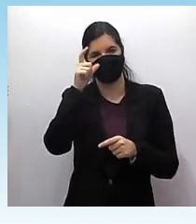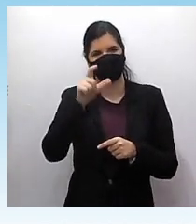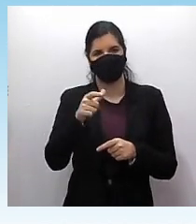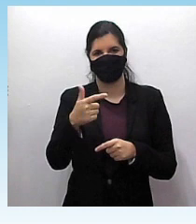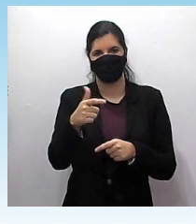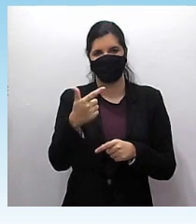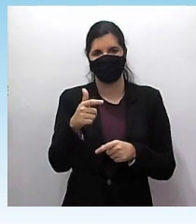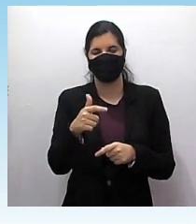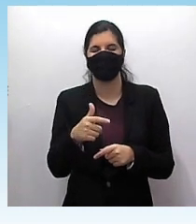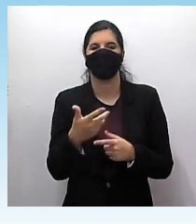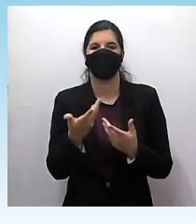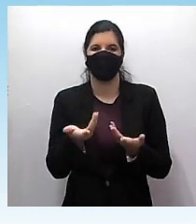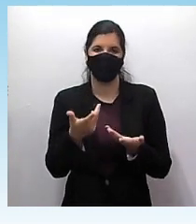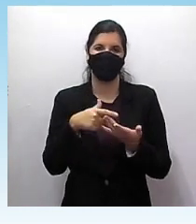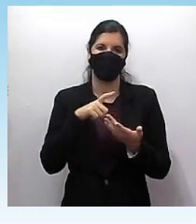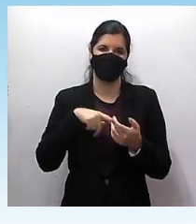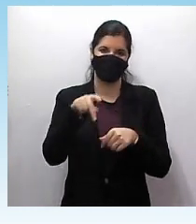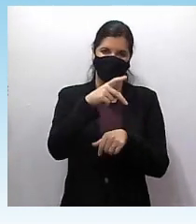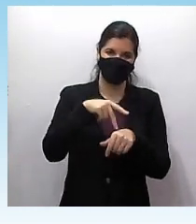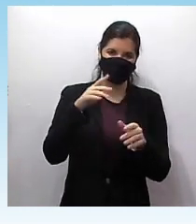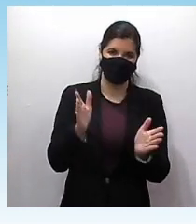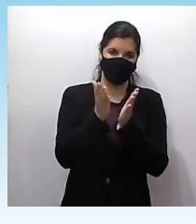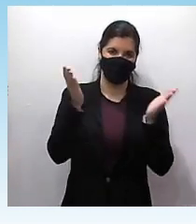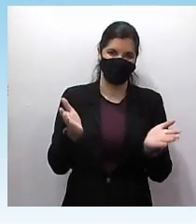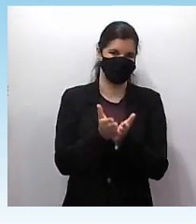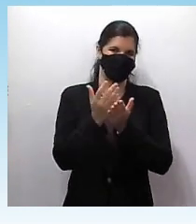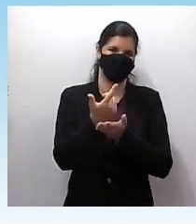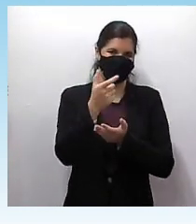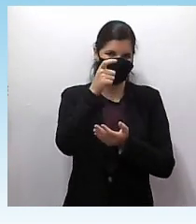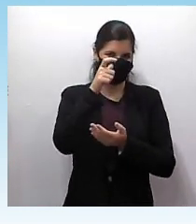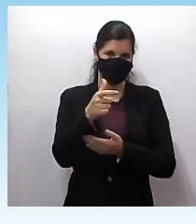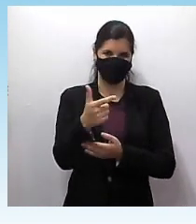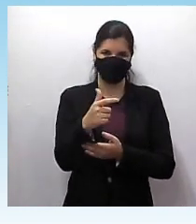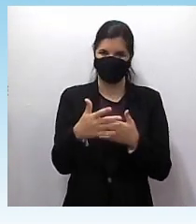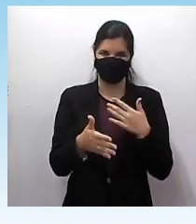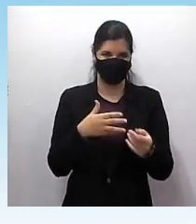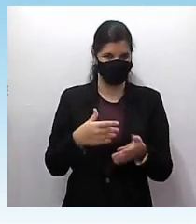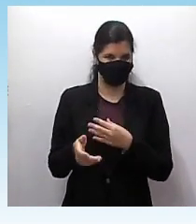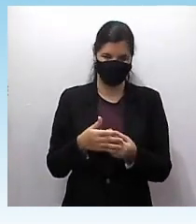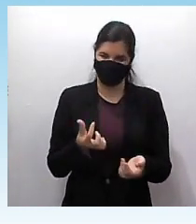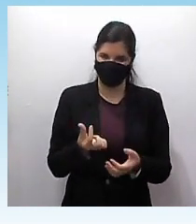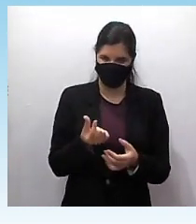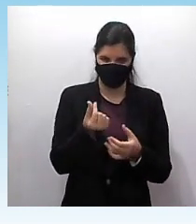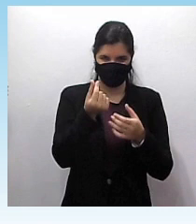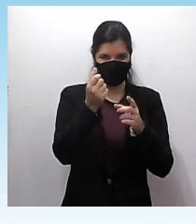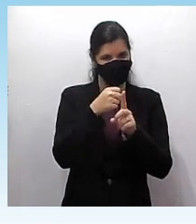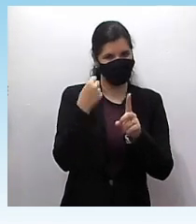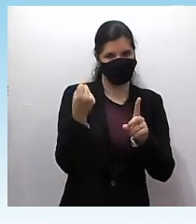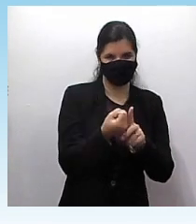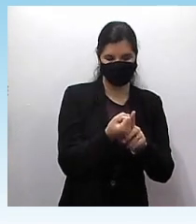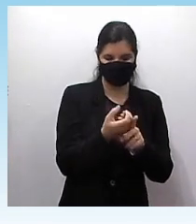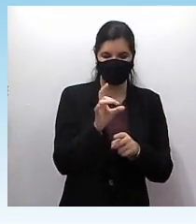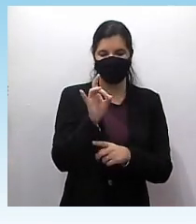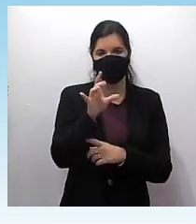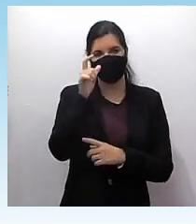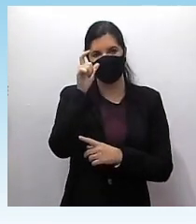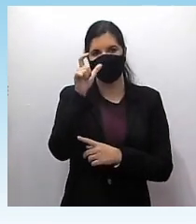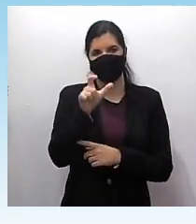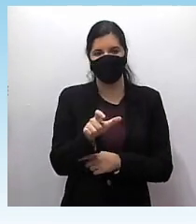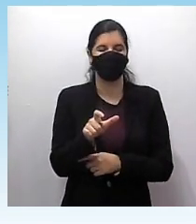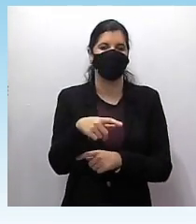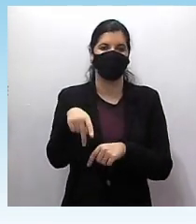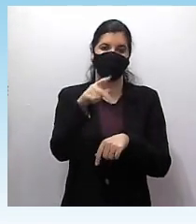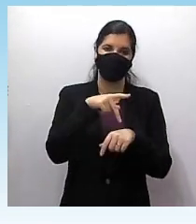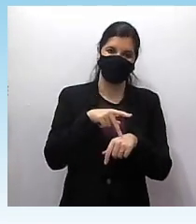porque era a ideologia do país pobre, não interessava para o mundo, então tanto faz ser capitalista, socialista. Interessava somente